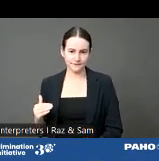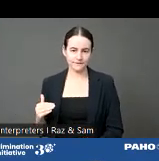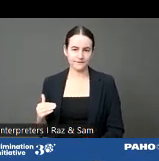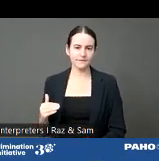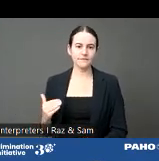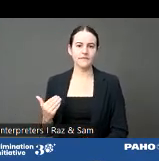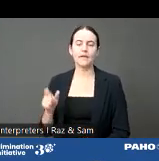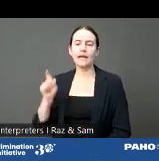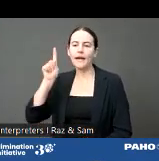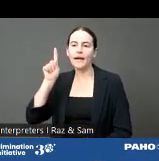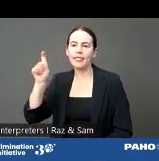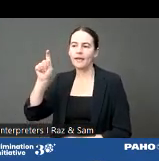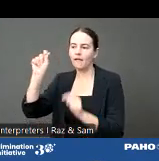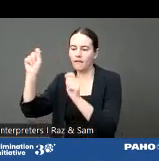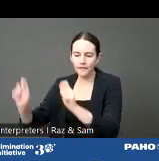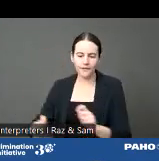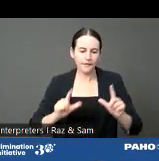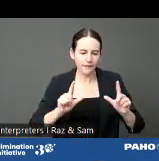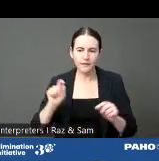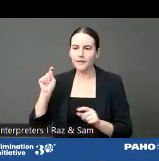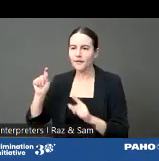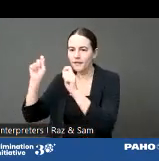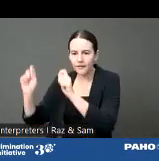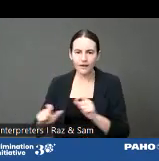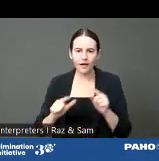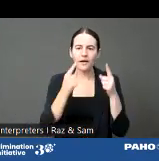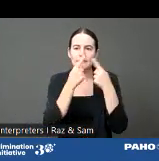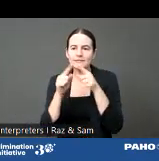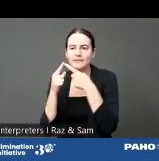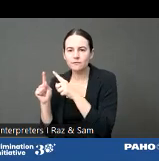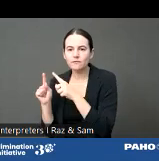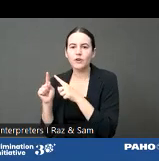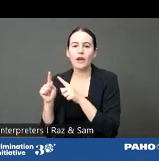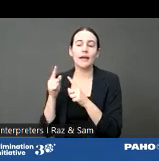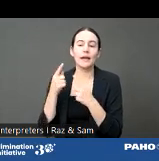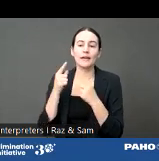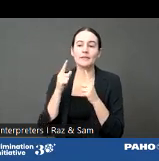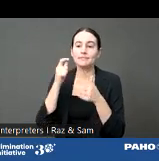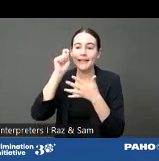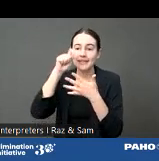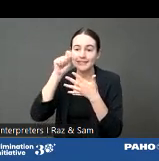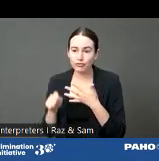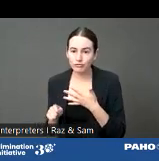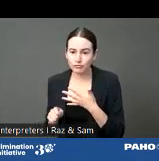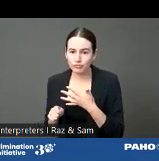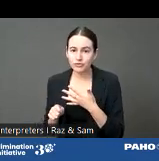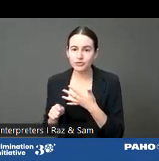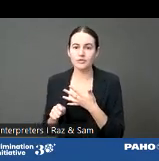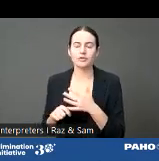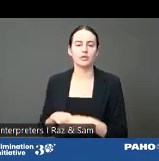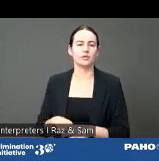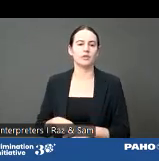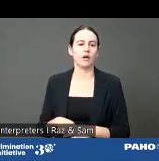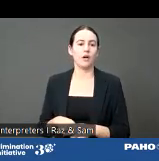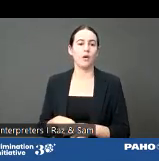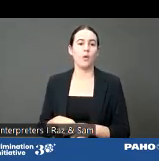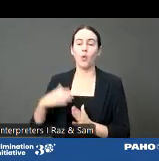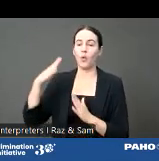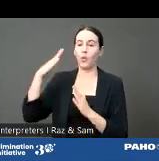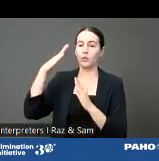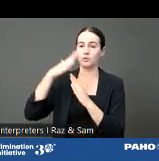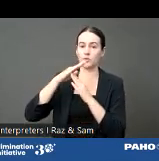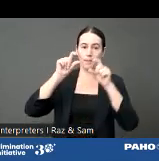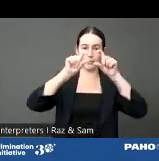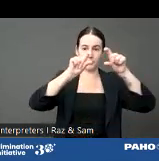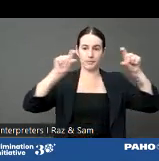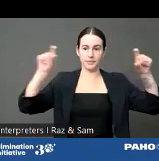das indicadores, monitoramento e podem fazer também isso na parte superior do vídeo, que vai levar à mesma